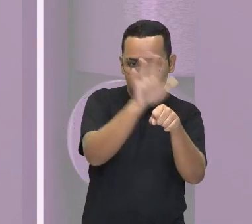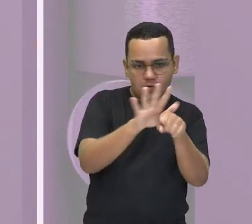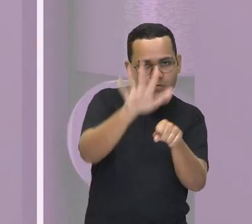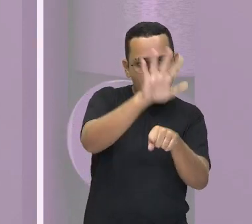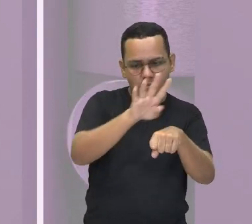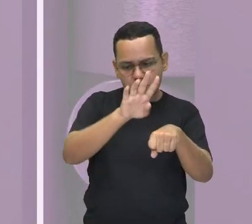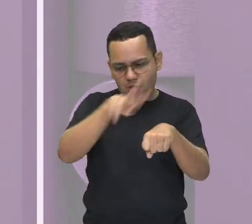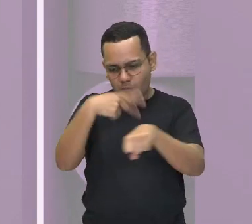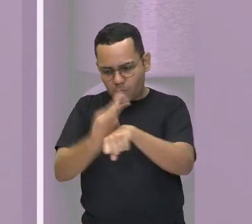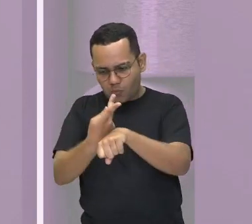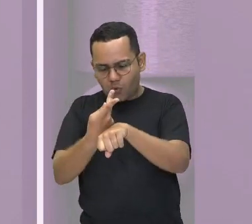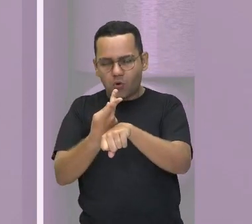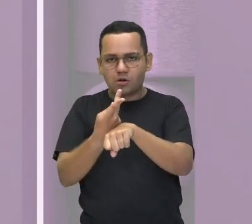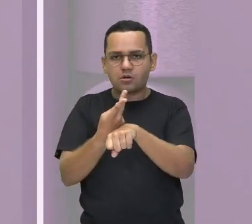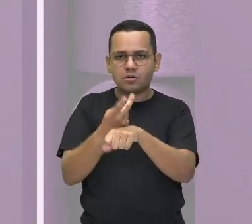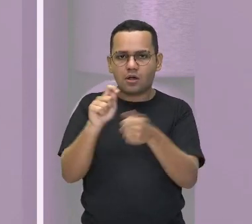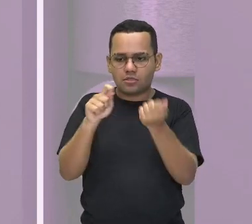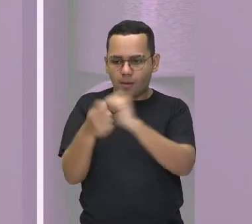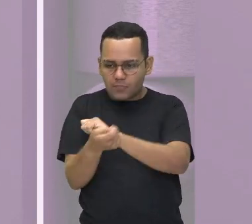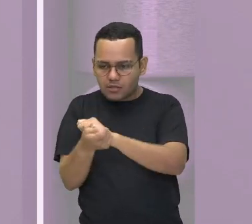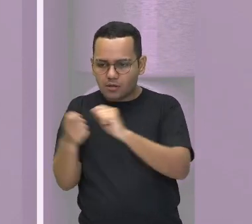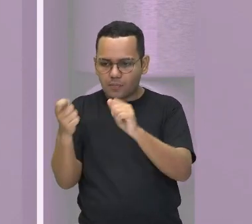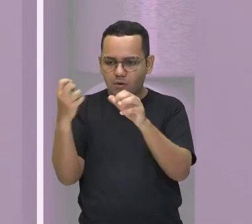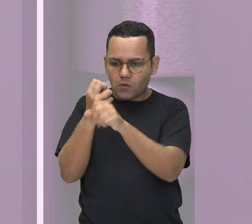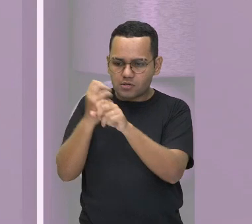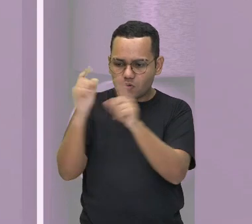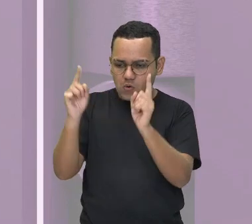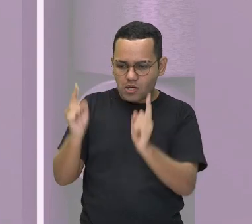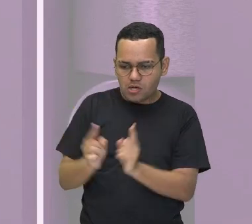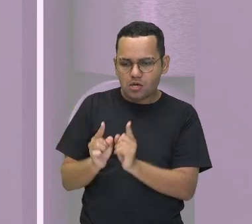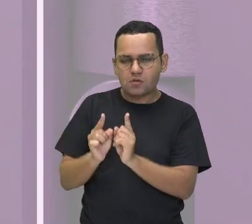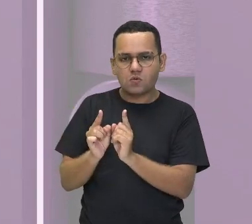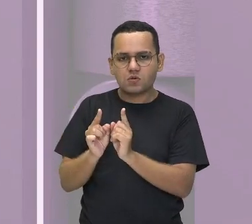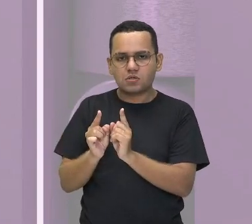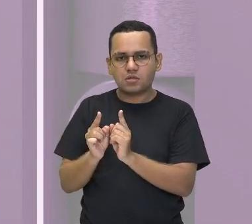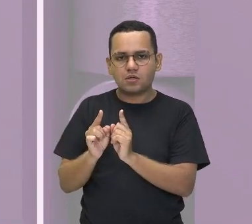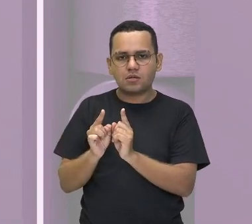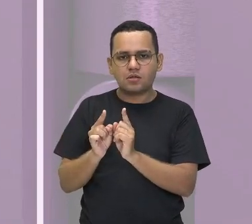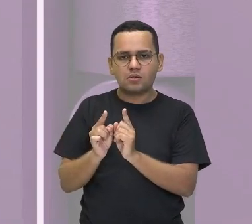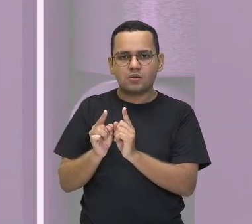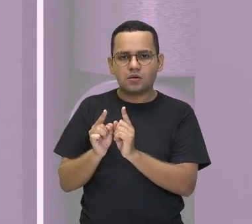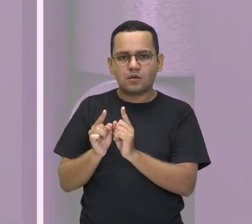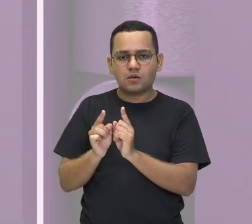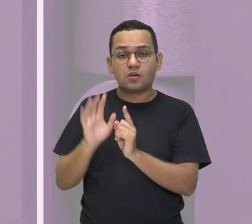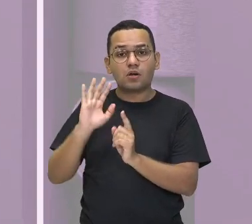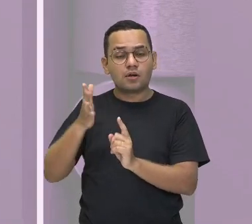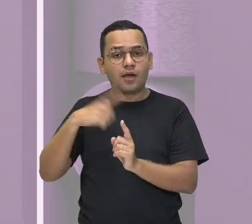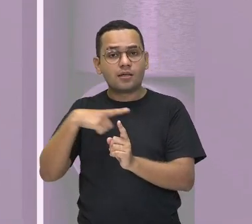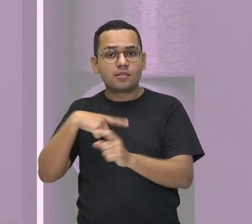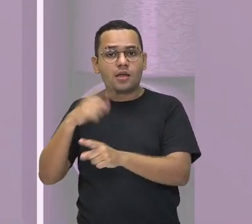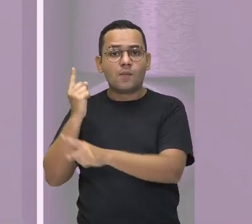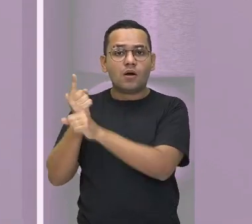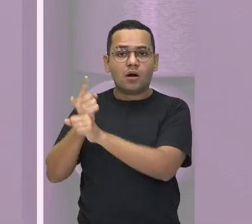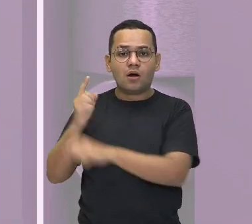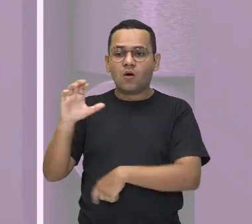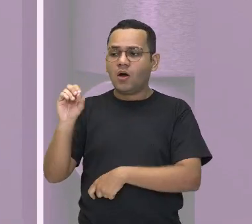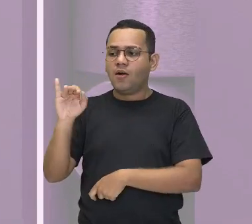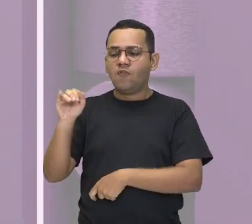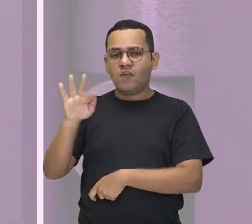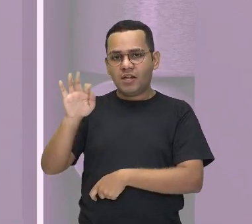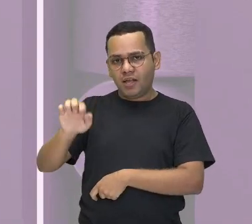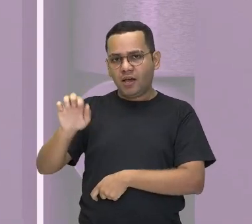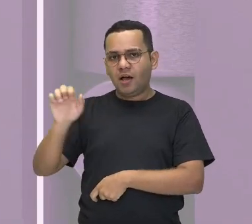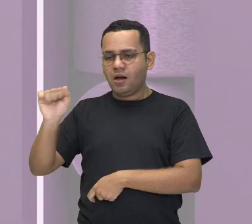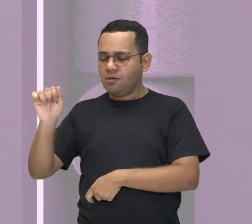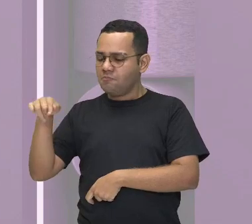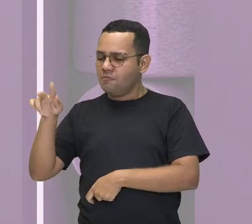já ganha de brinde, né, a equação, aliás, o coeficiente angular da reta. E aí você